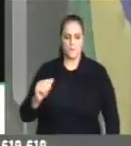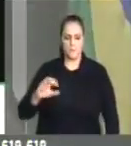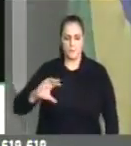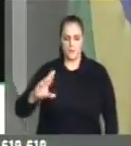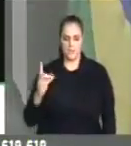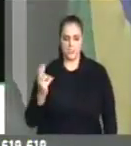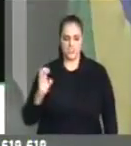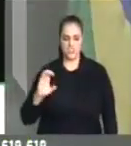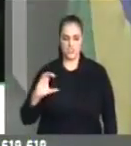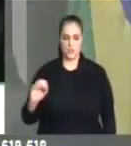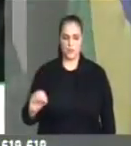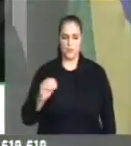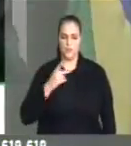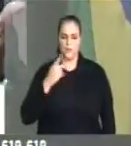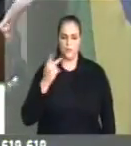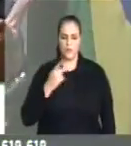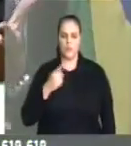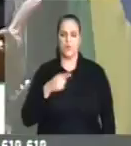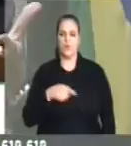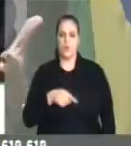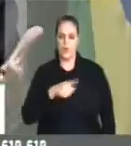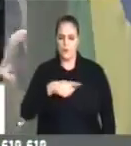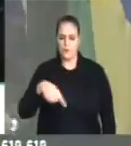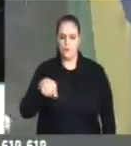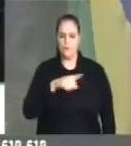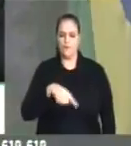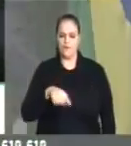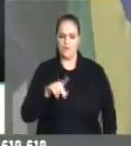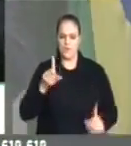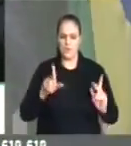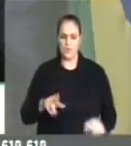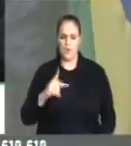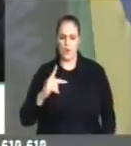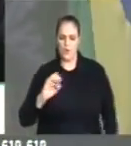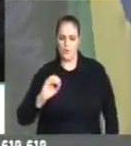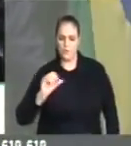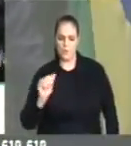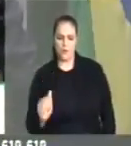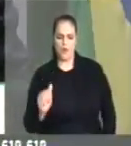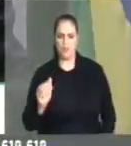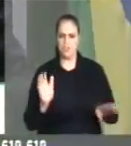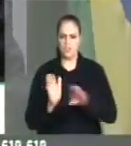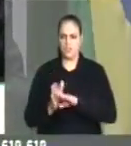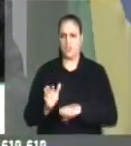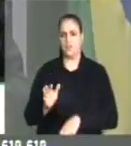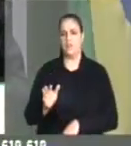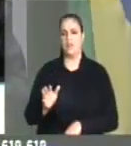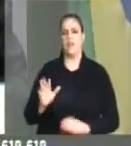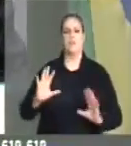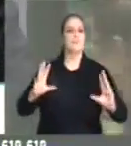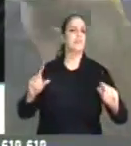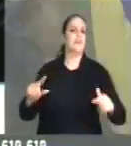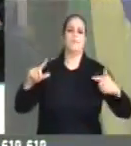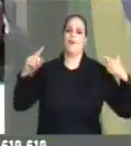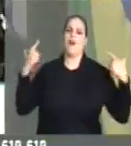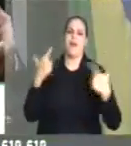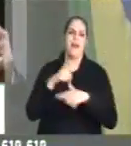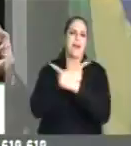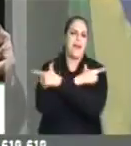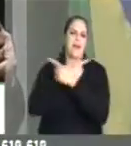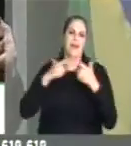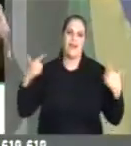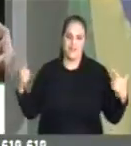vocês da turma do Poá, vocês estão chegando, e aquilo virou gozação no plenário. Dr. Ulisses